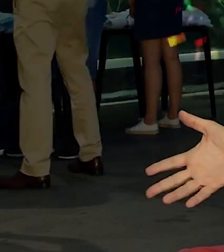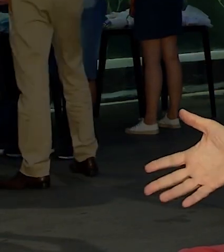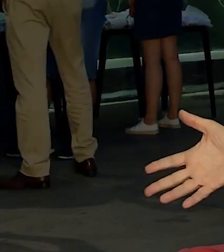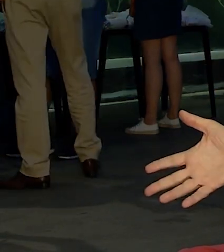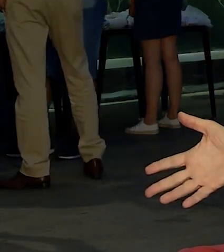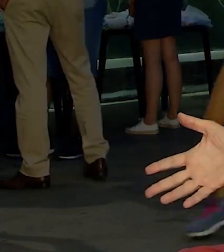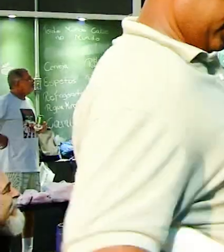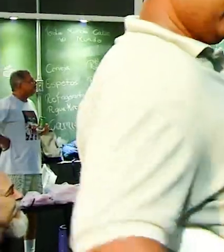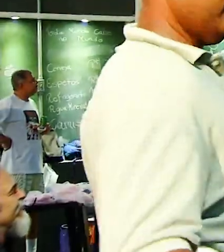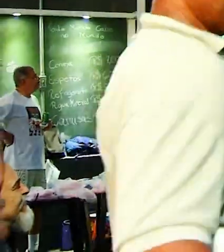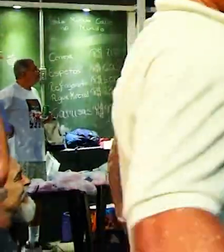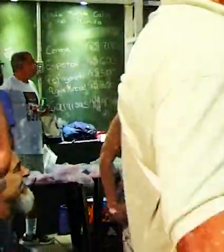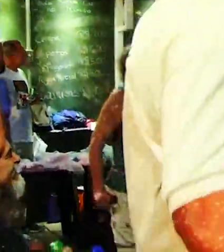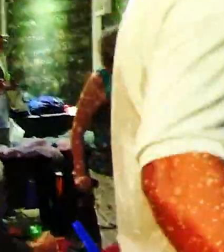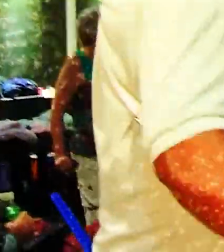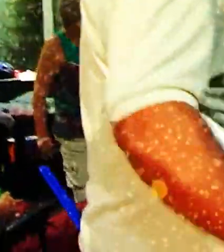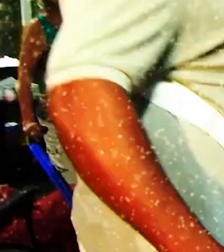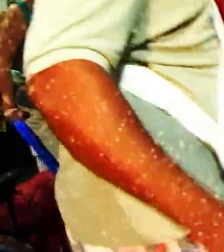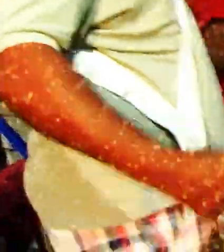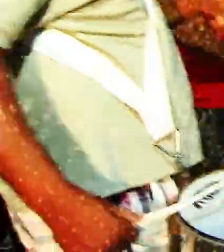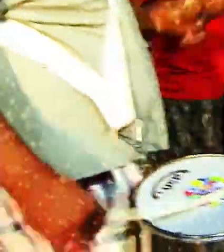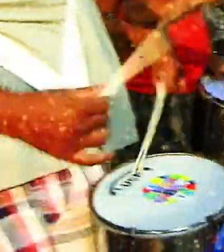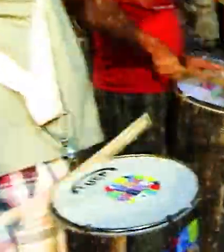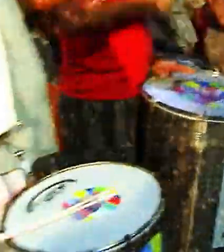e mais justo.